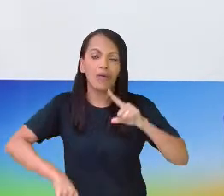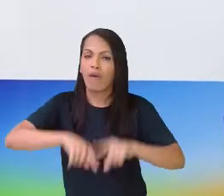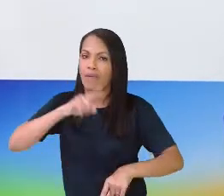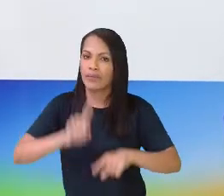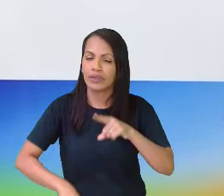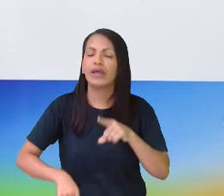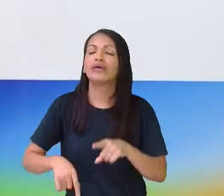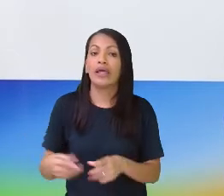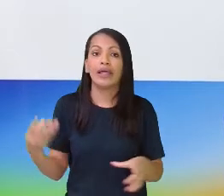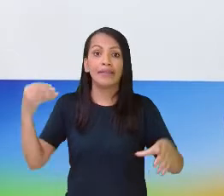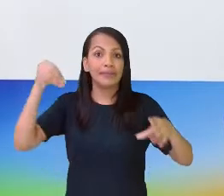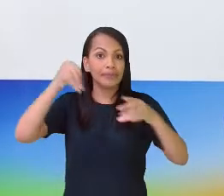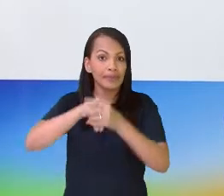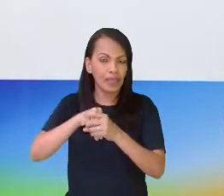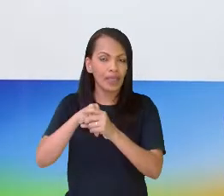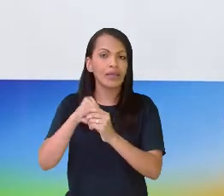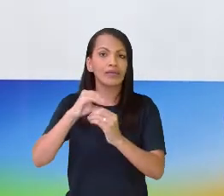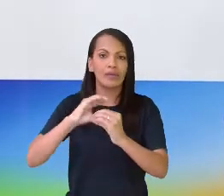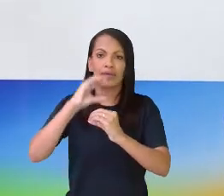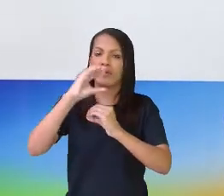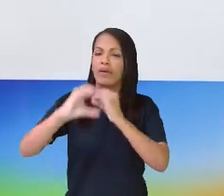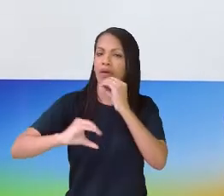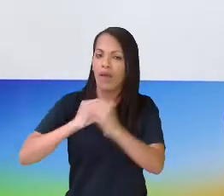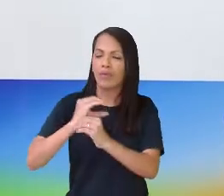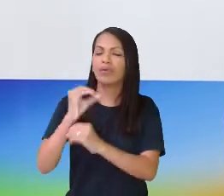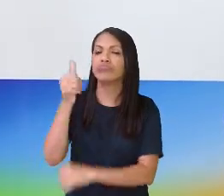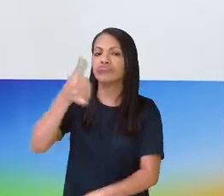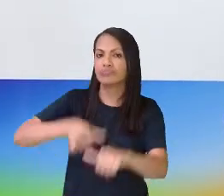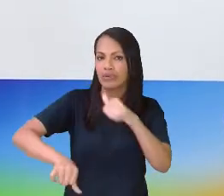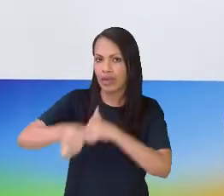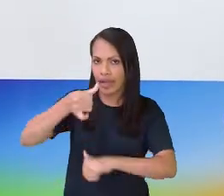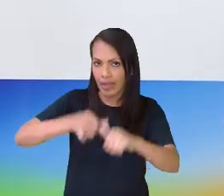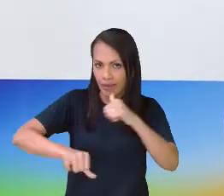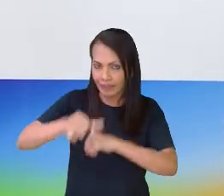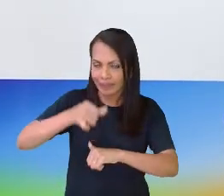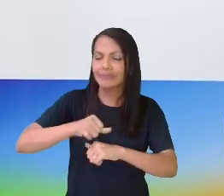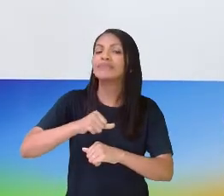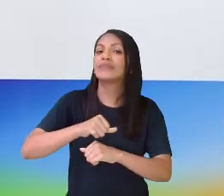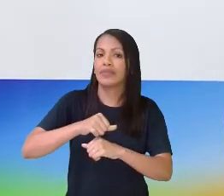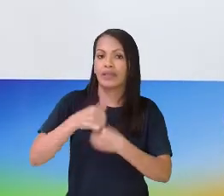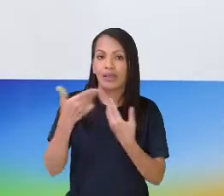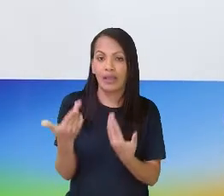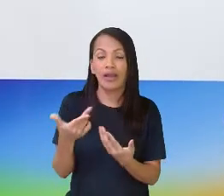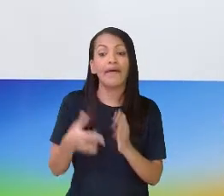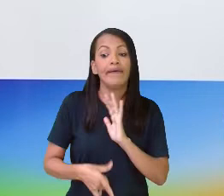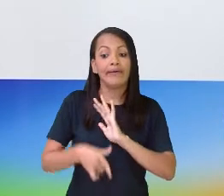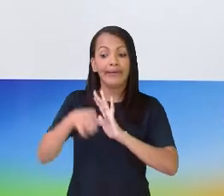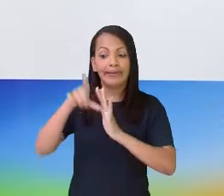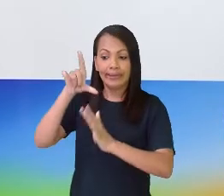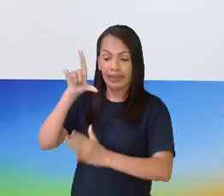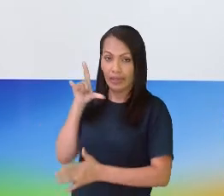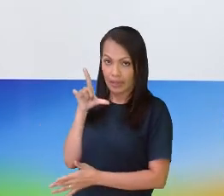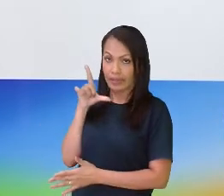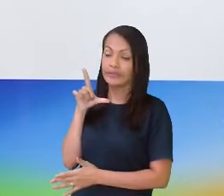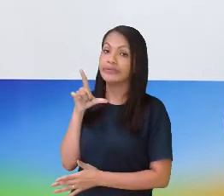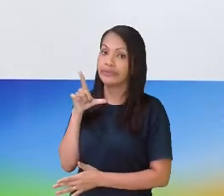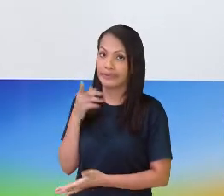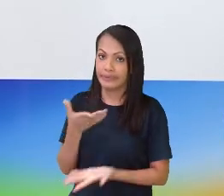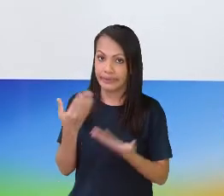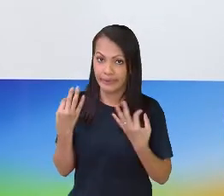desse ciclo avaliativo, considerando aqueles aspectos que a gente viu anteriormente como aspectos